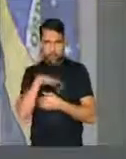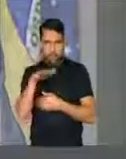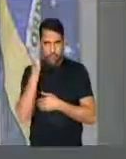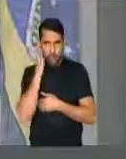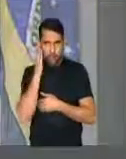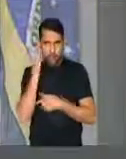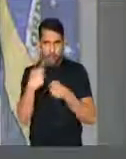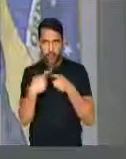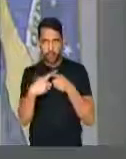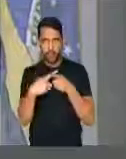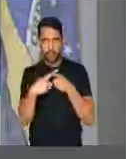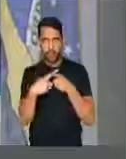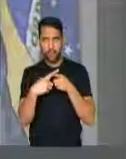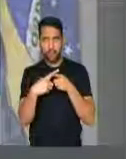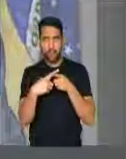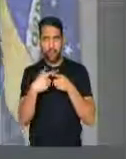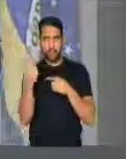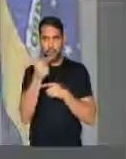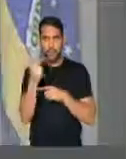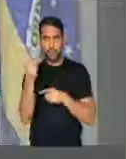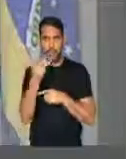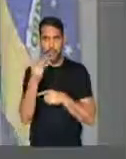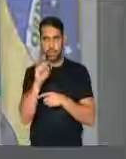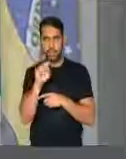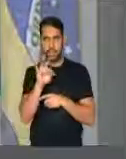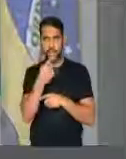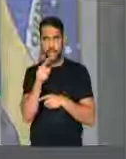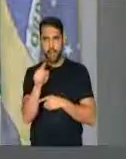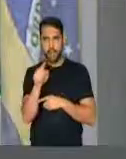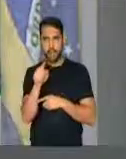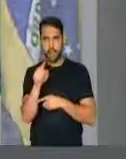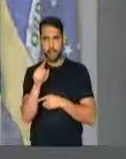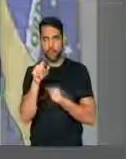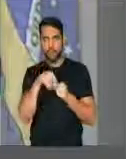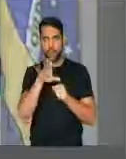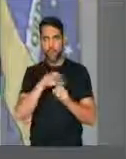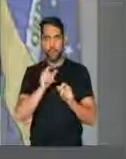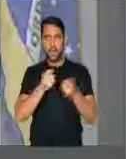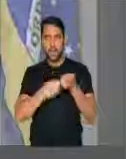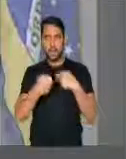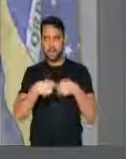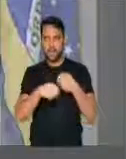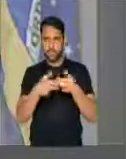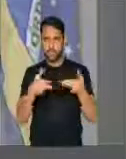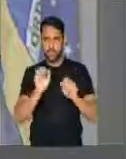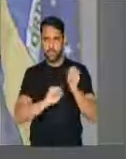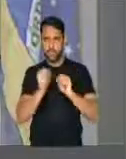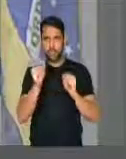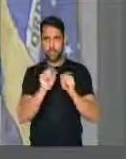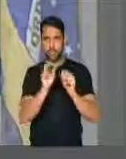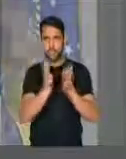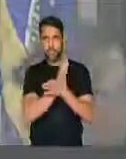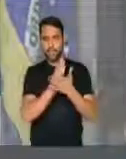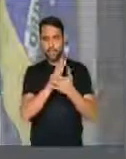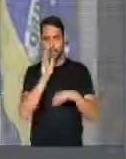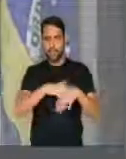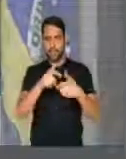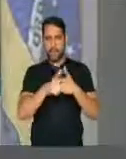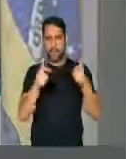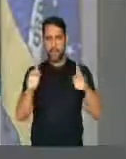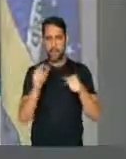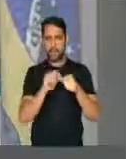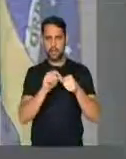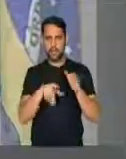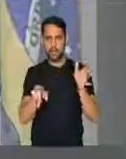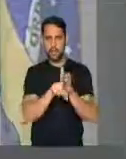deputado? Porque no segundo e terceiro escalão da máquina administrativa, você tem uma grande maioria